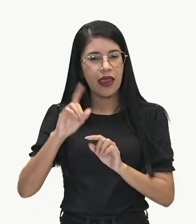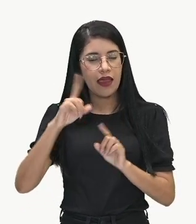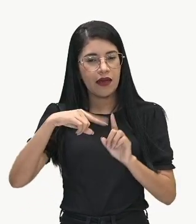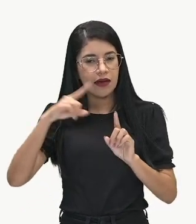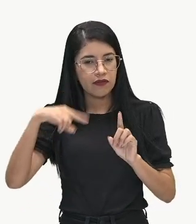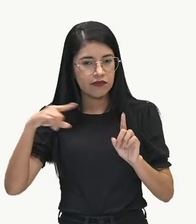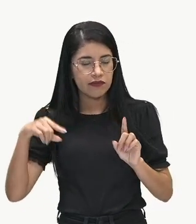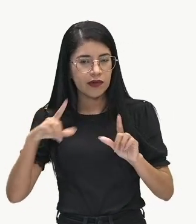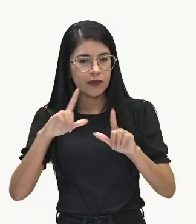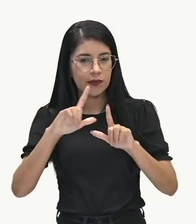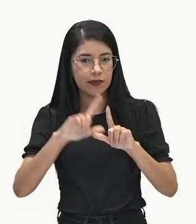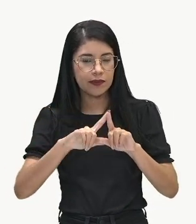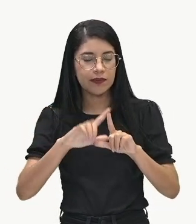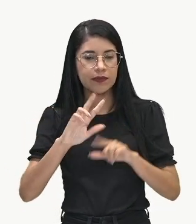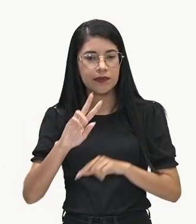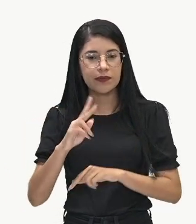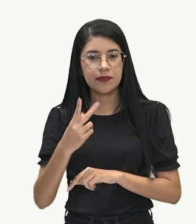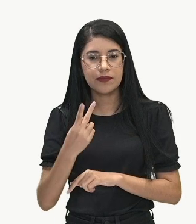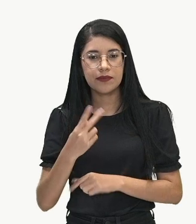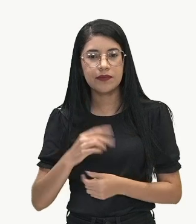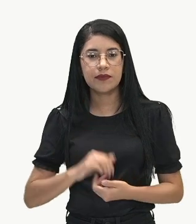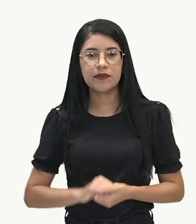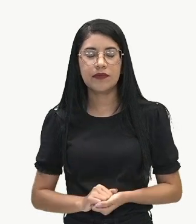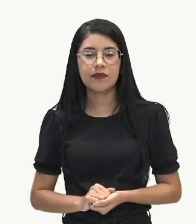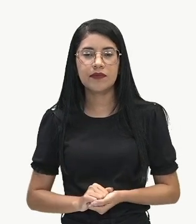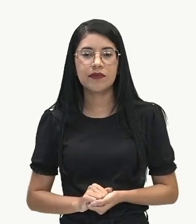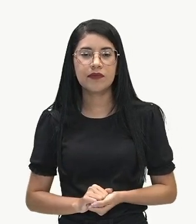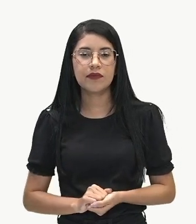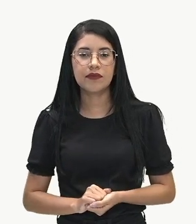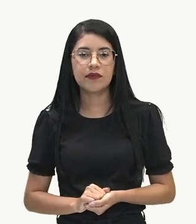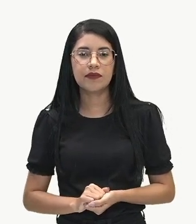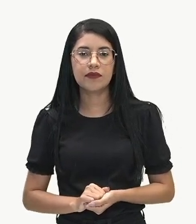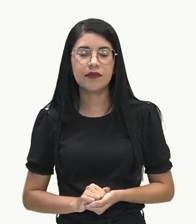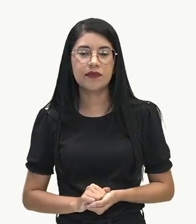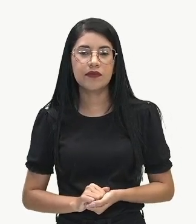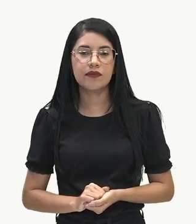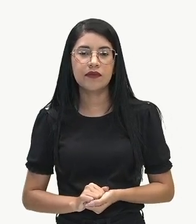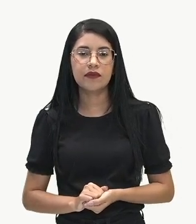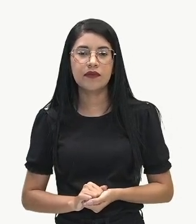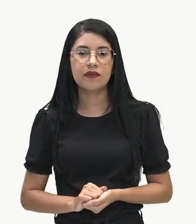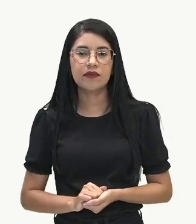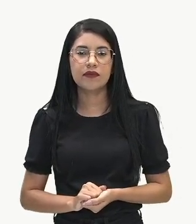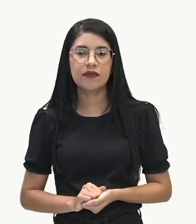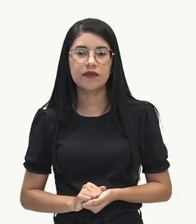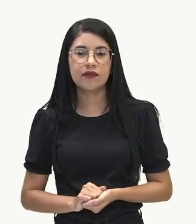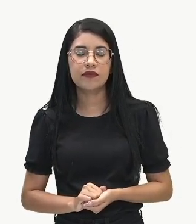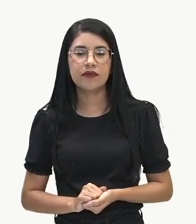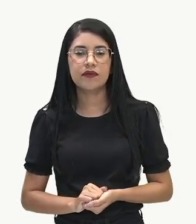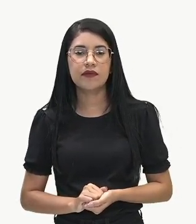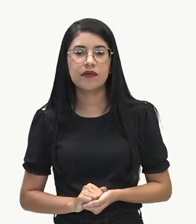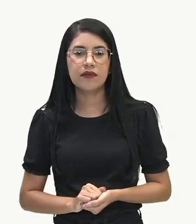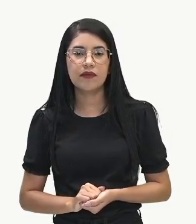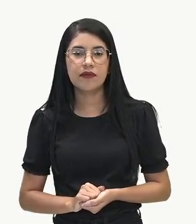de entalpia que nós estamos vendo aqui, que é este valor, tá?